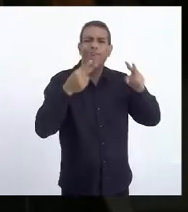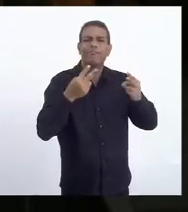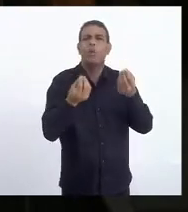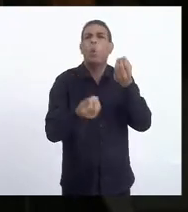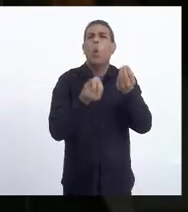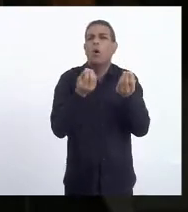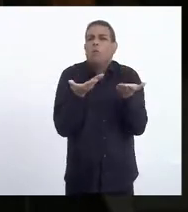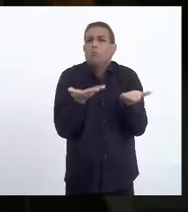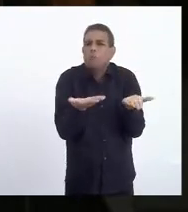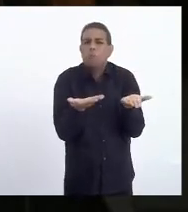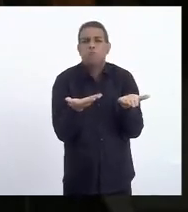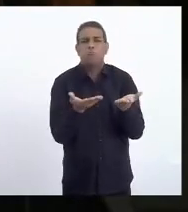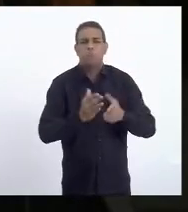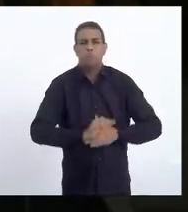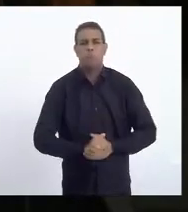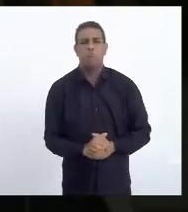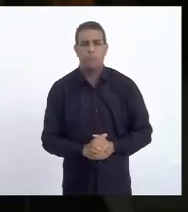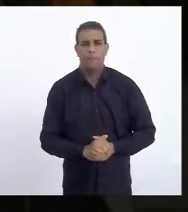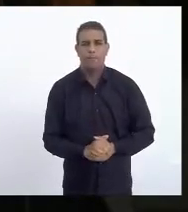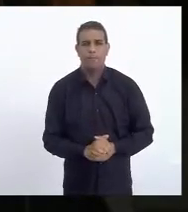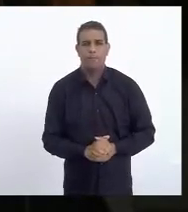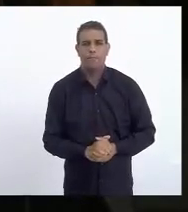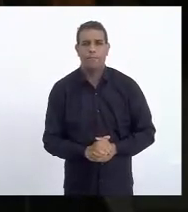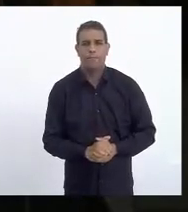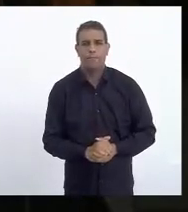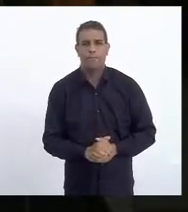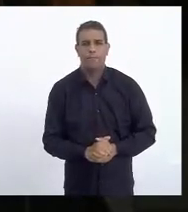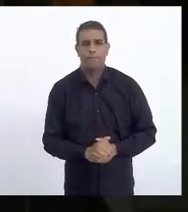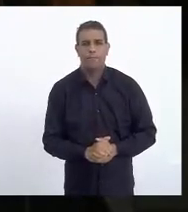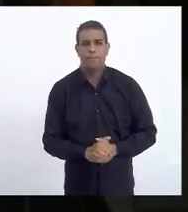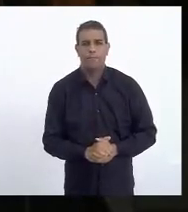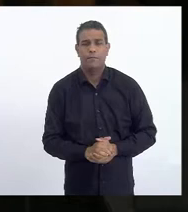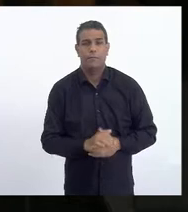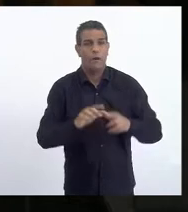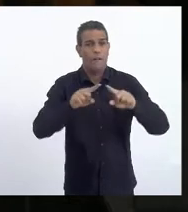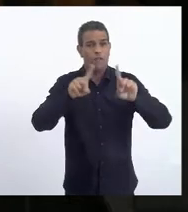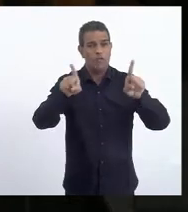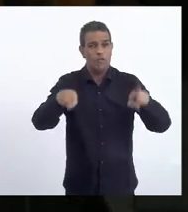a qual Oi hoje funcionários